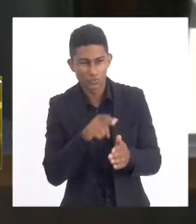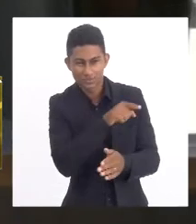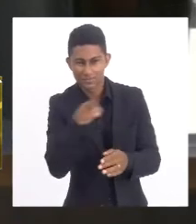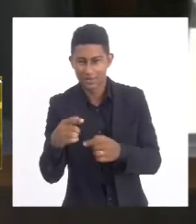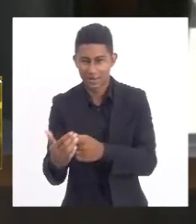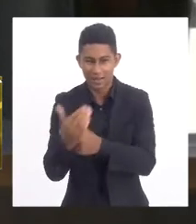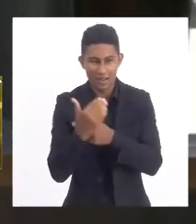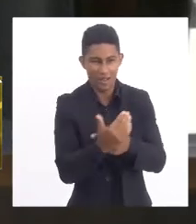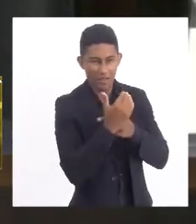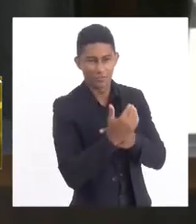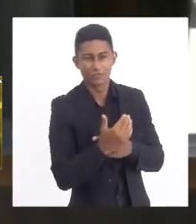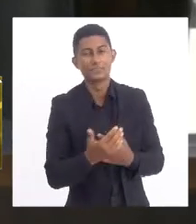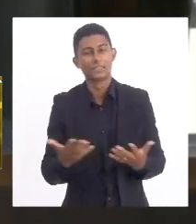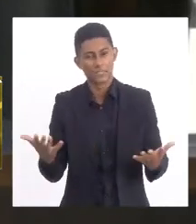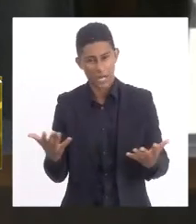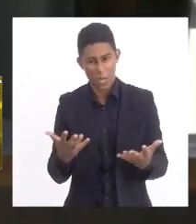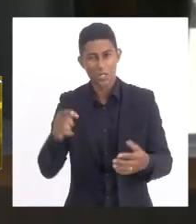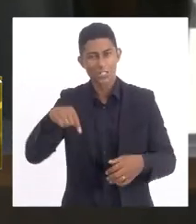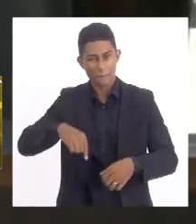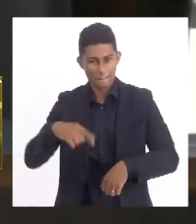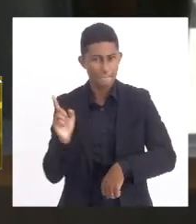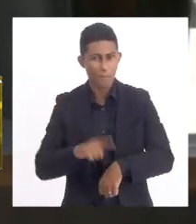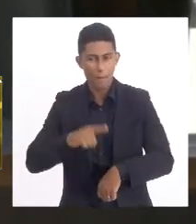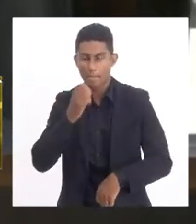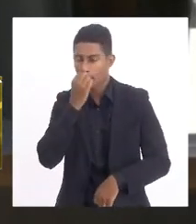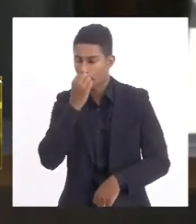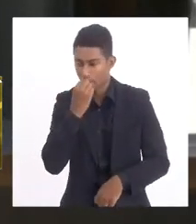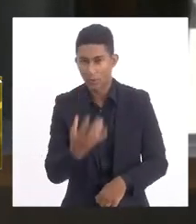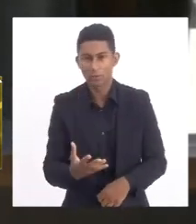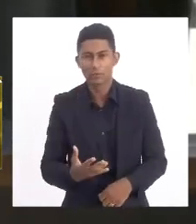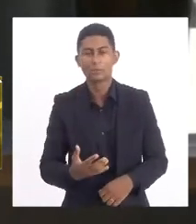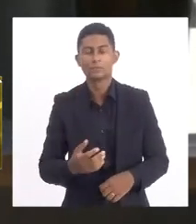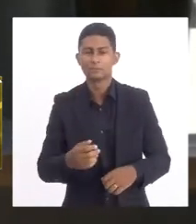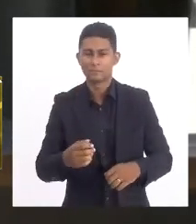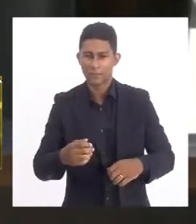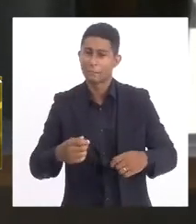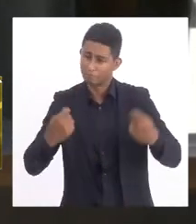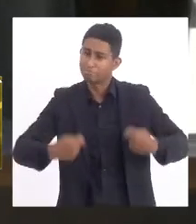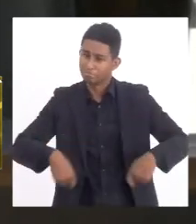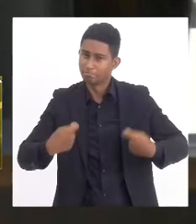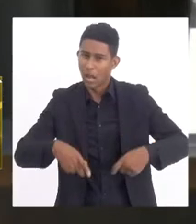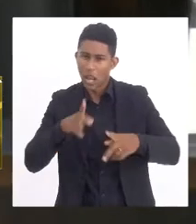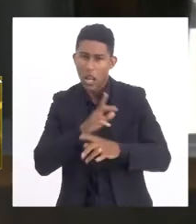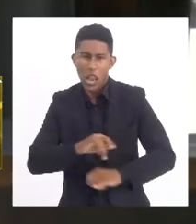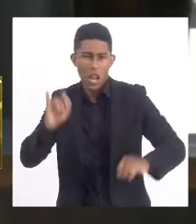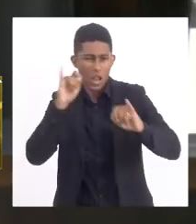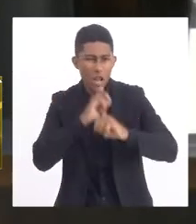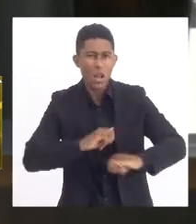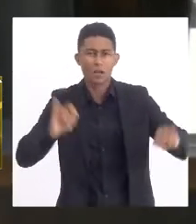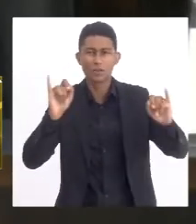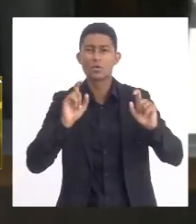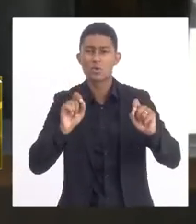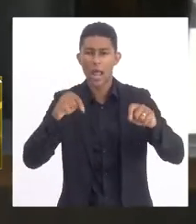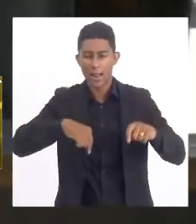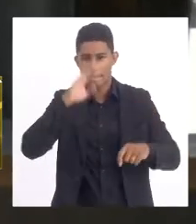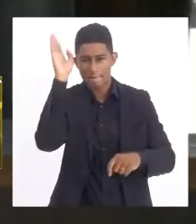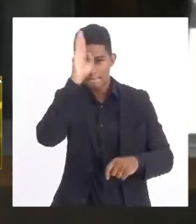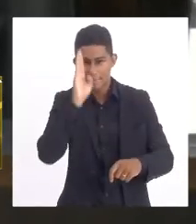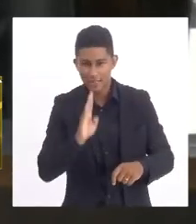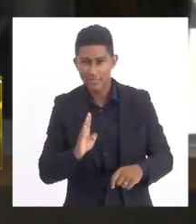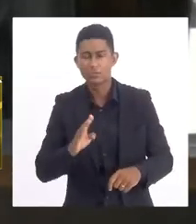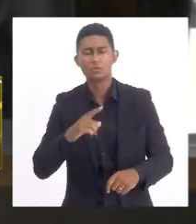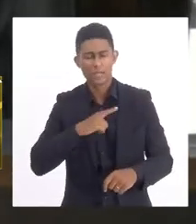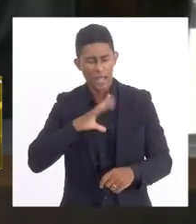a imprensa pode nos ajudar muito divulgando cada vez mais as maravilhas que o nosso país tem